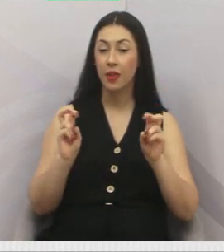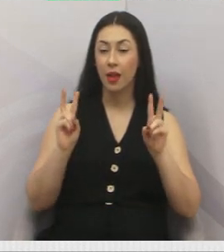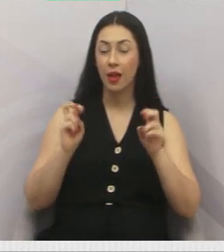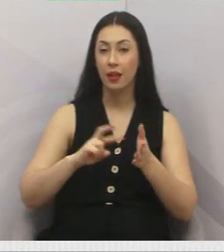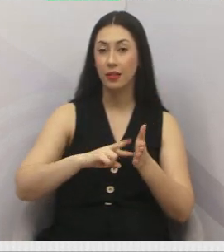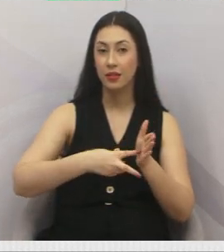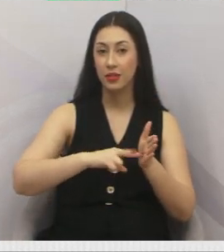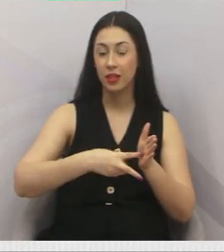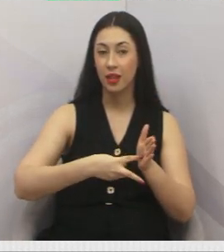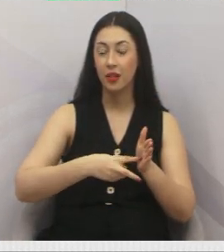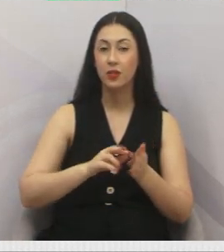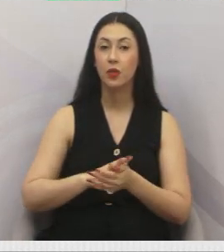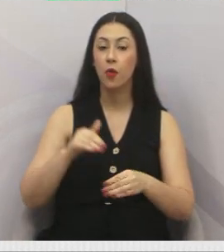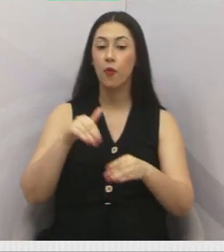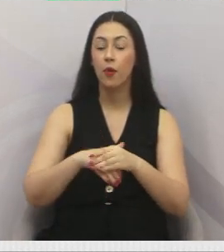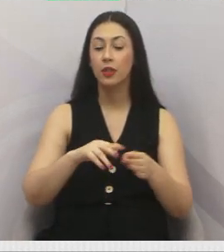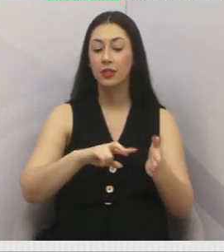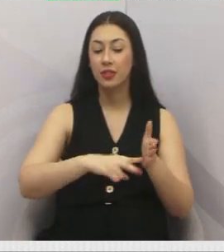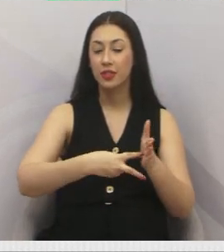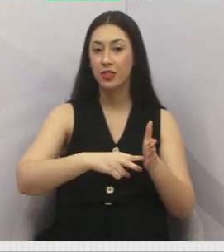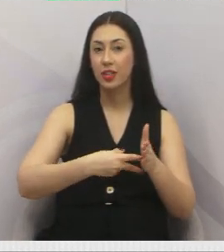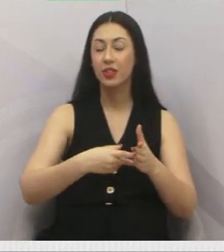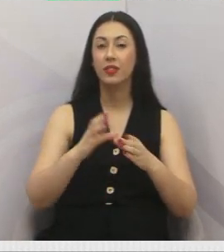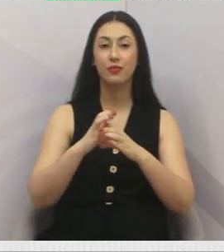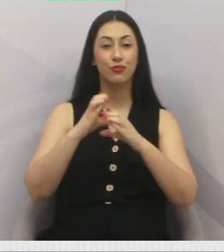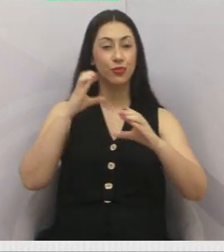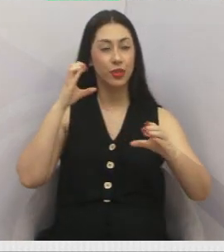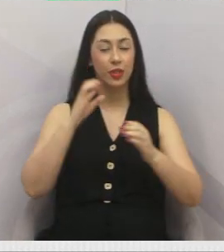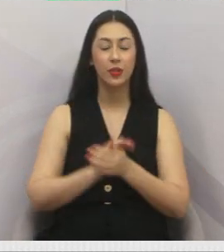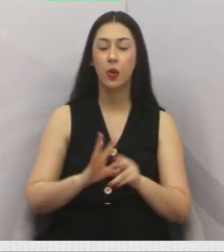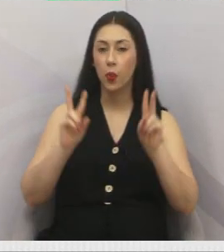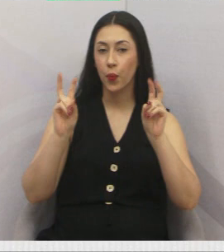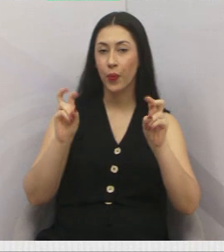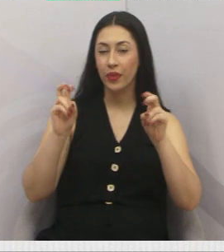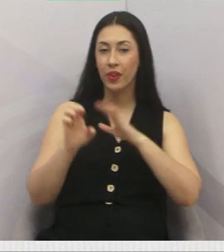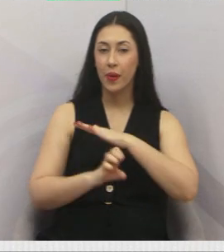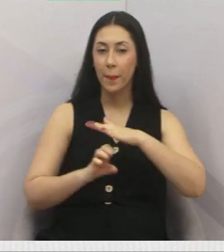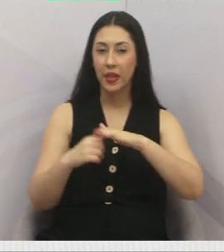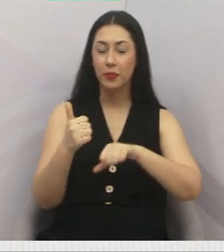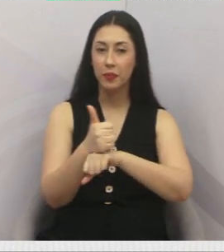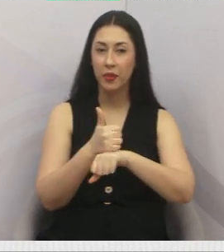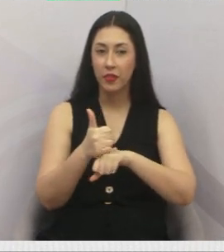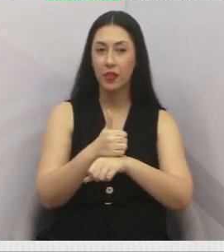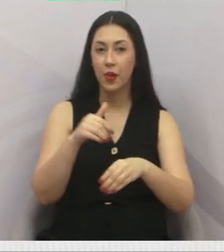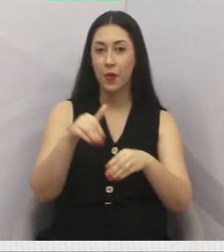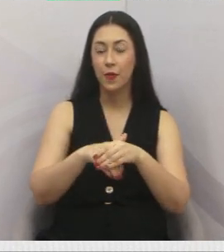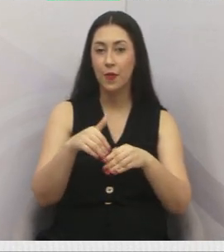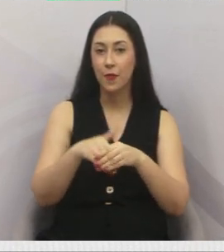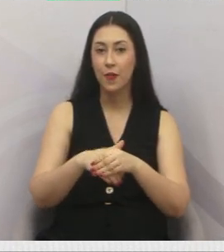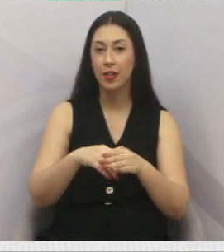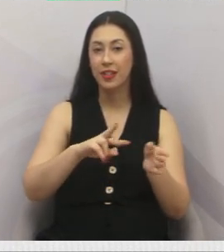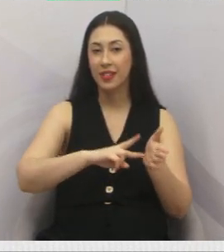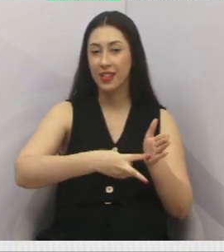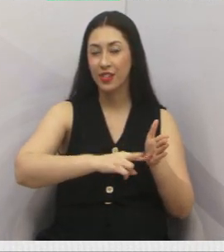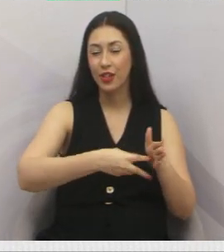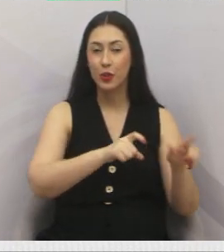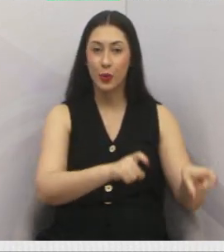Sindical, um voto para Sindicatos e Engenheiros. Segmento Empresas e Entidades Profissionais, um voto para Sindicato